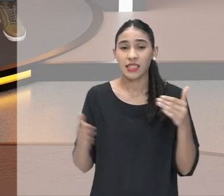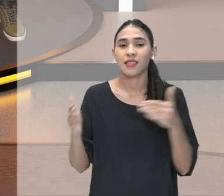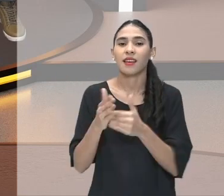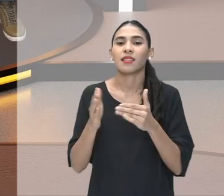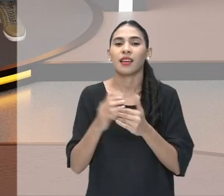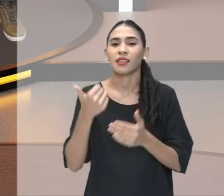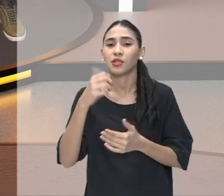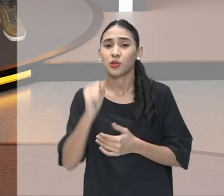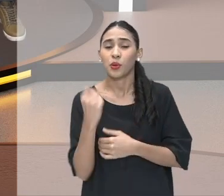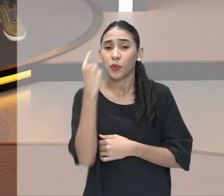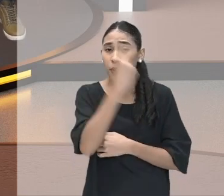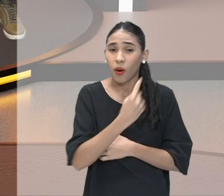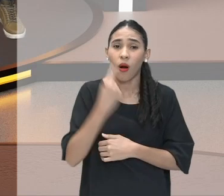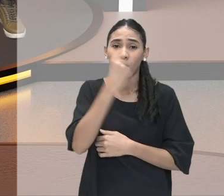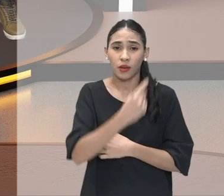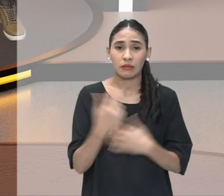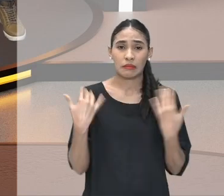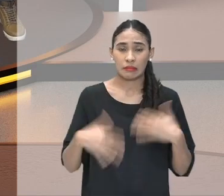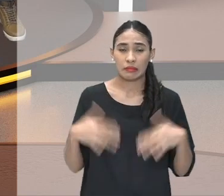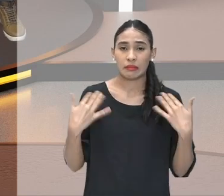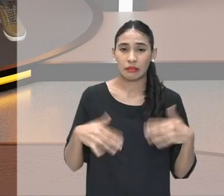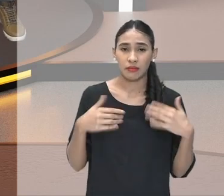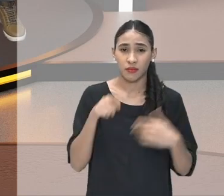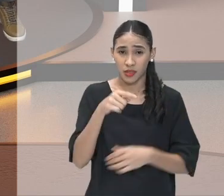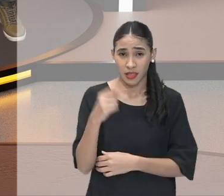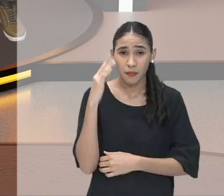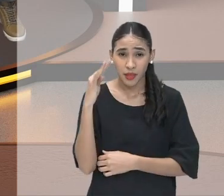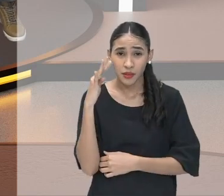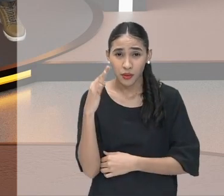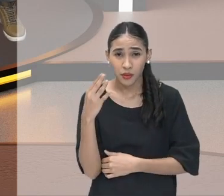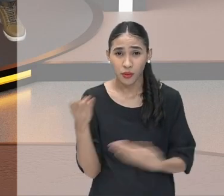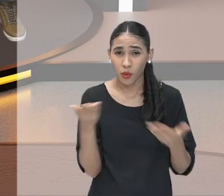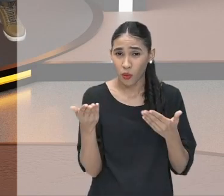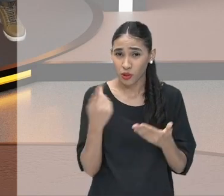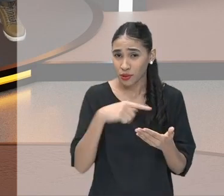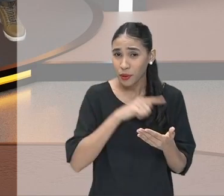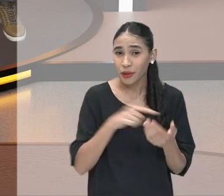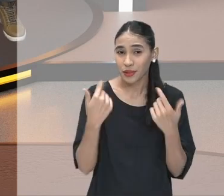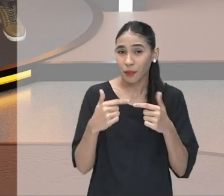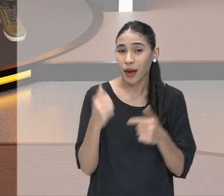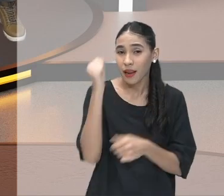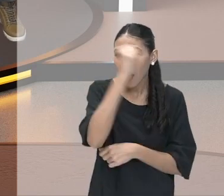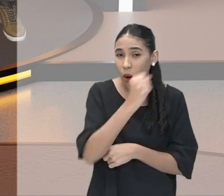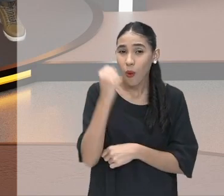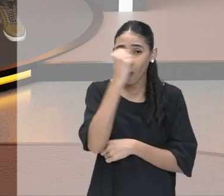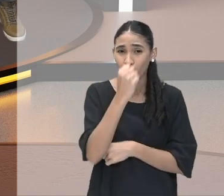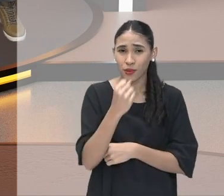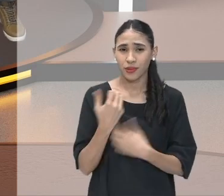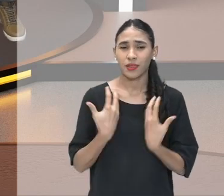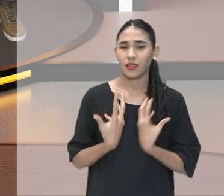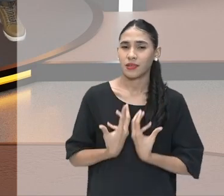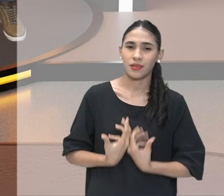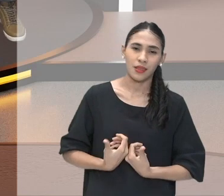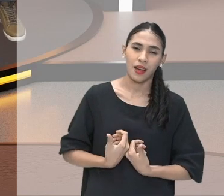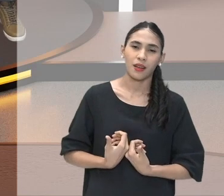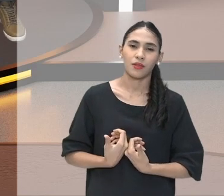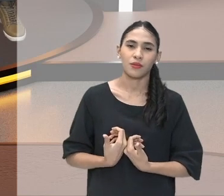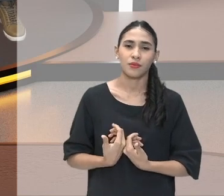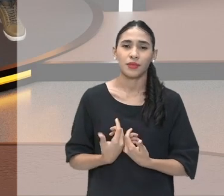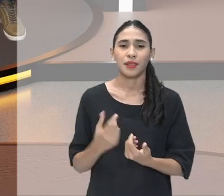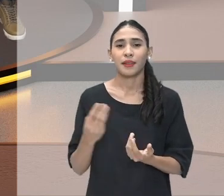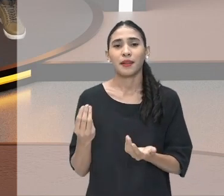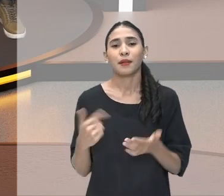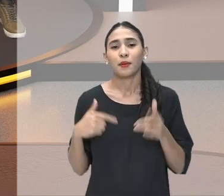18 horas por dia. Já imaginou? A gente trabalha hoje 8 horas, né? Já se sente cansado, estão lutando para até